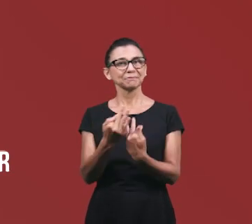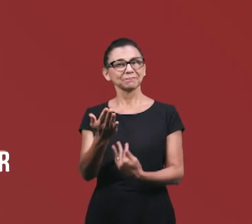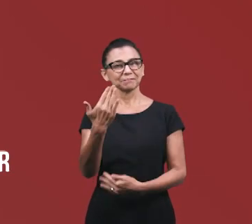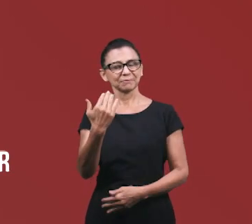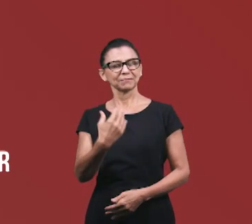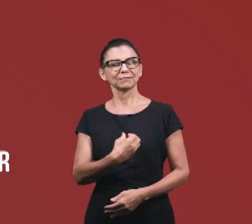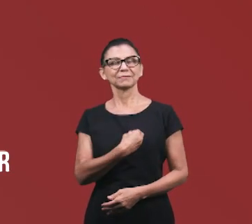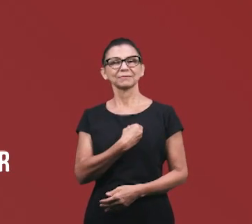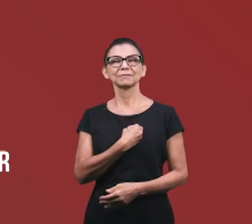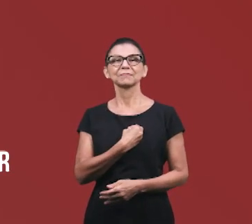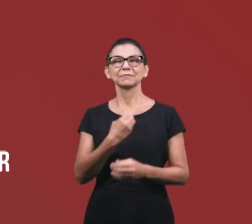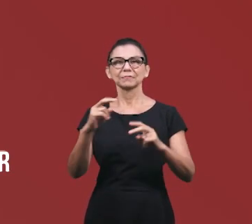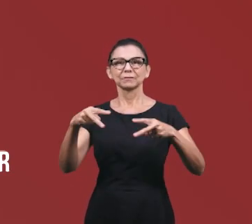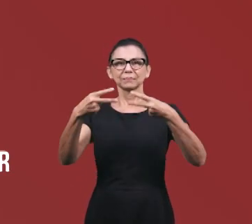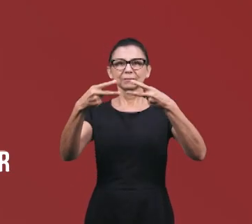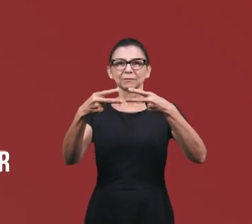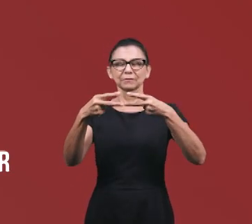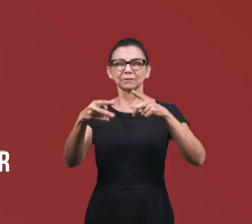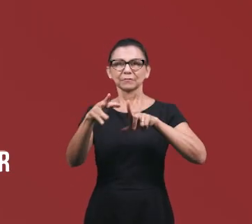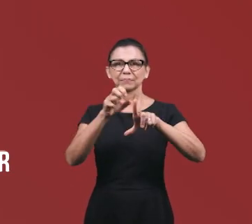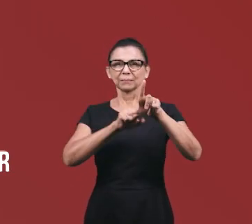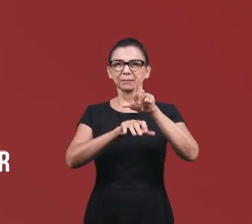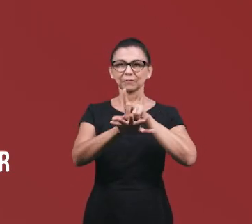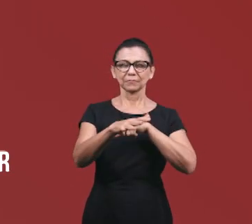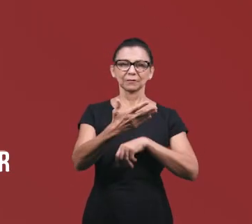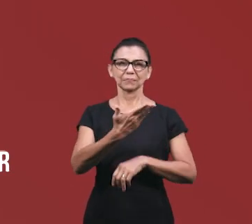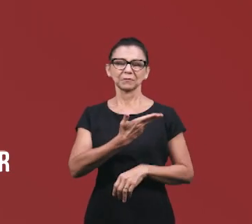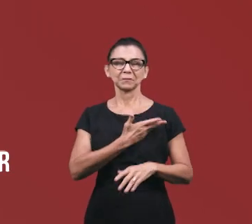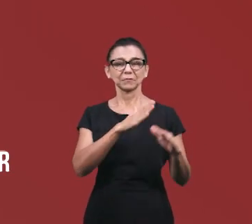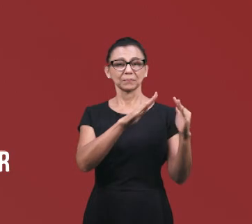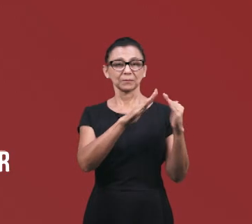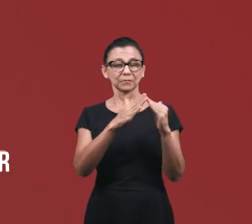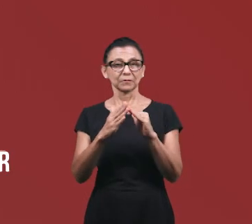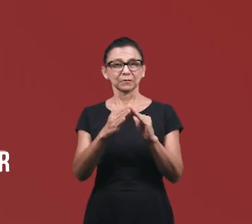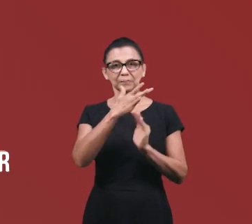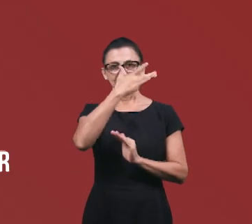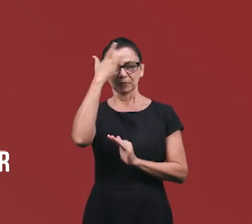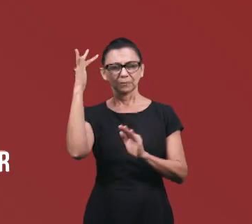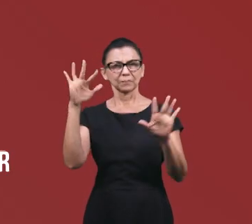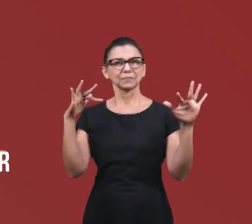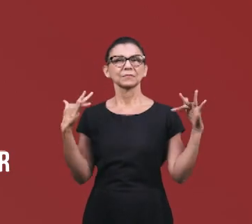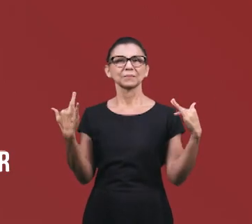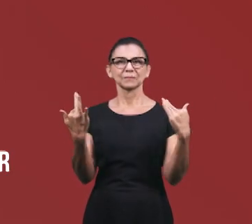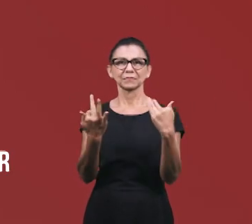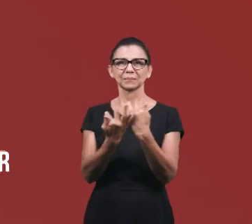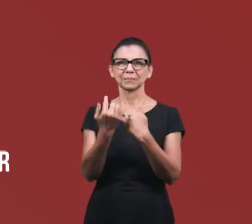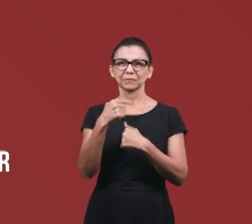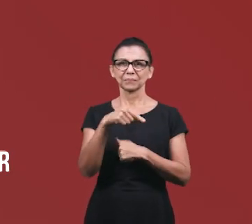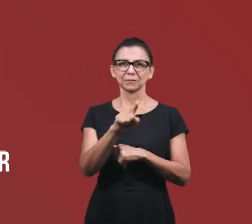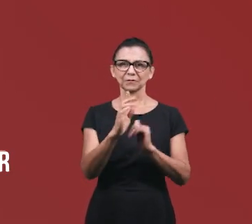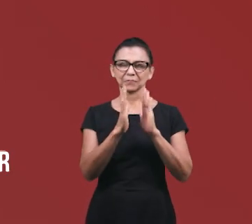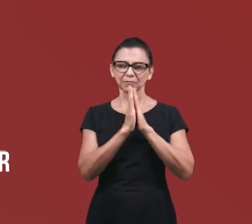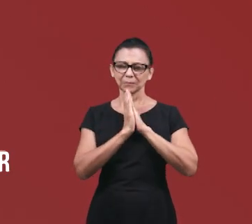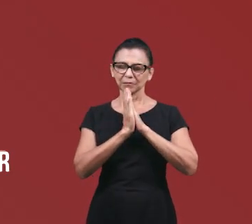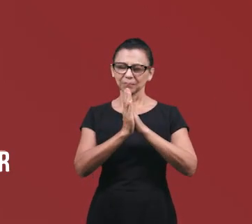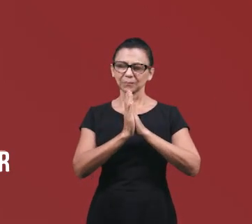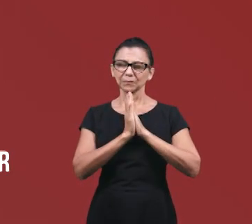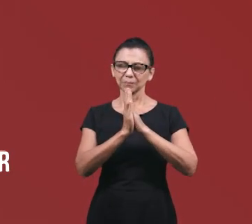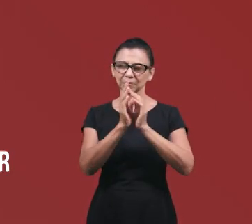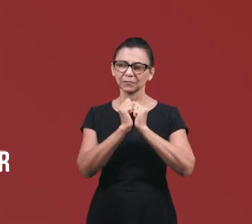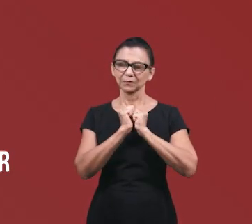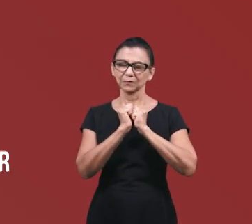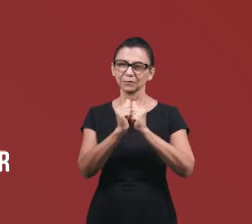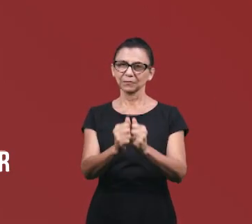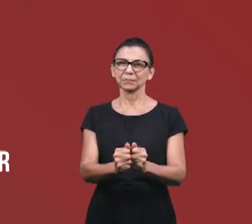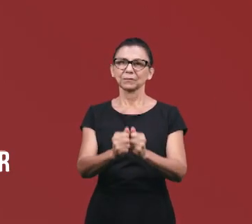sua família para participarem. Compartilhe esse link, passe para amigos, vizinhos, parentes, pessoas por quem você